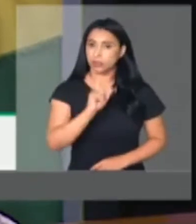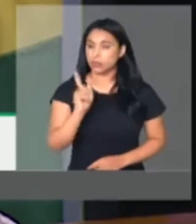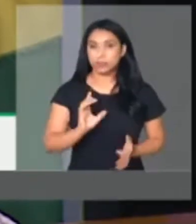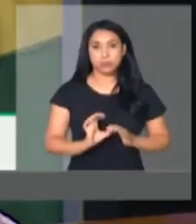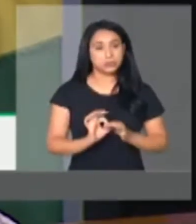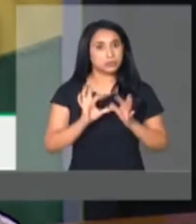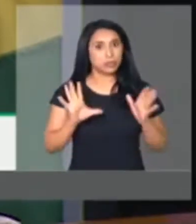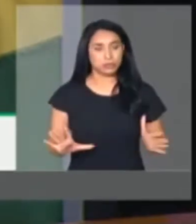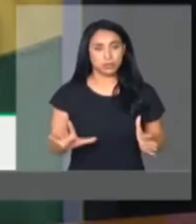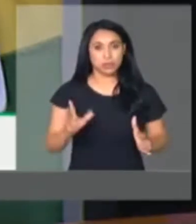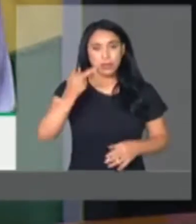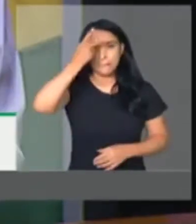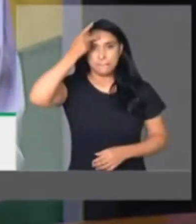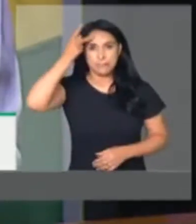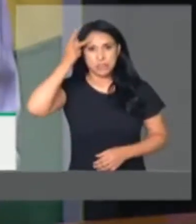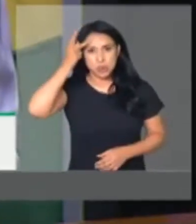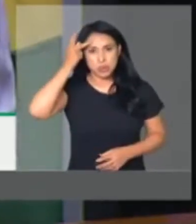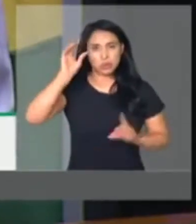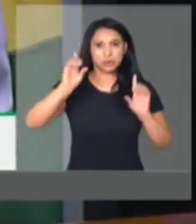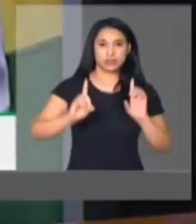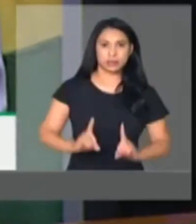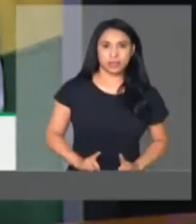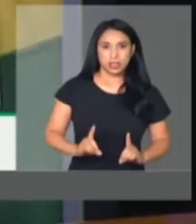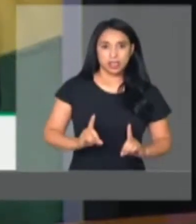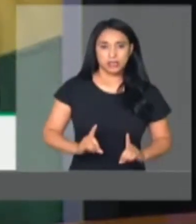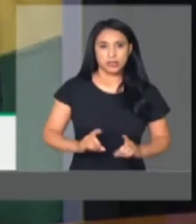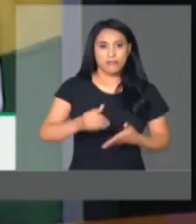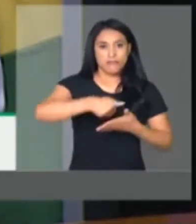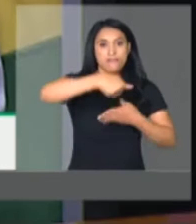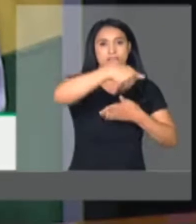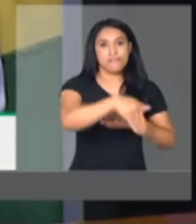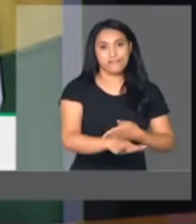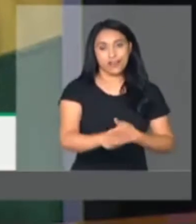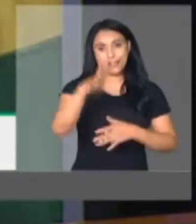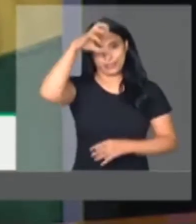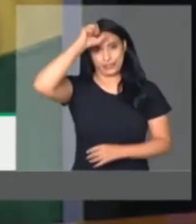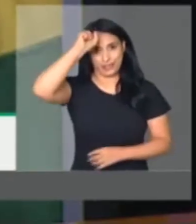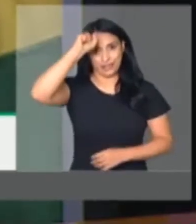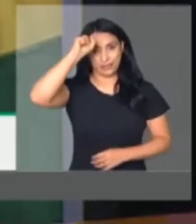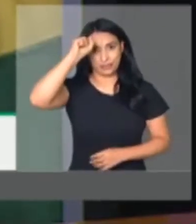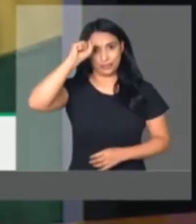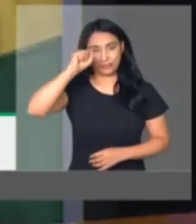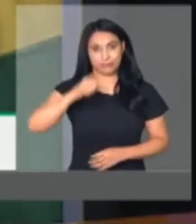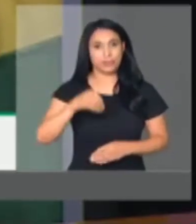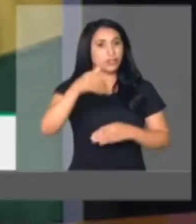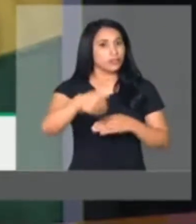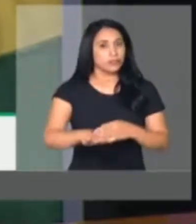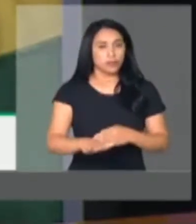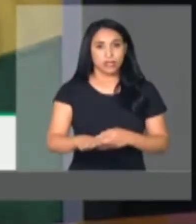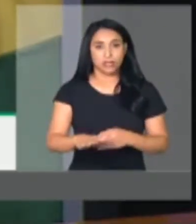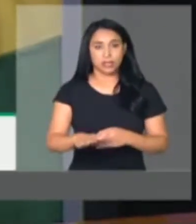nenhuma pessoa com deficiência e cerceados de ensinamento ser viciado do aprendizado